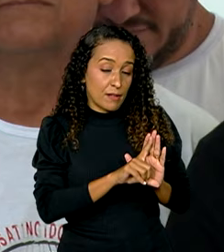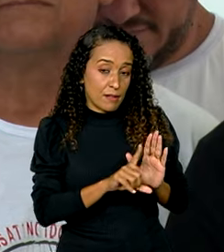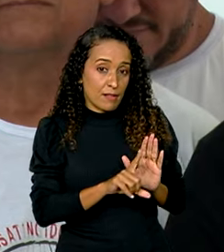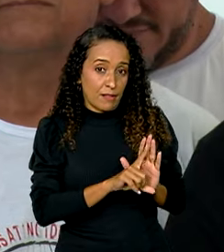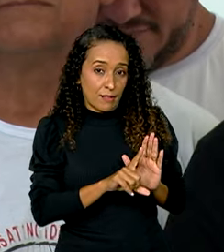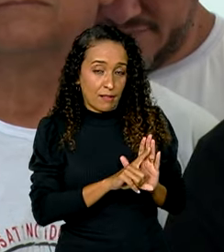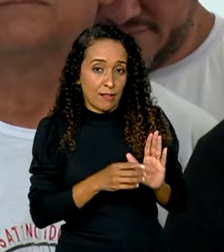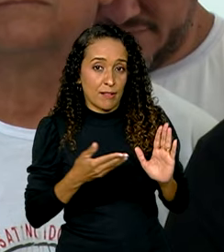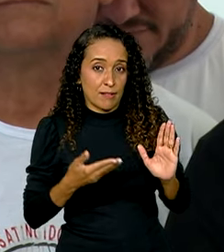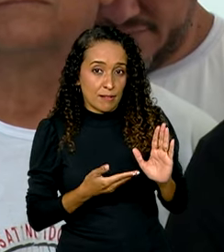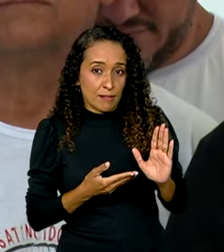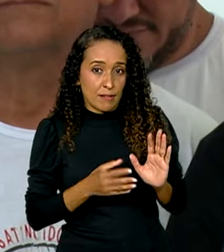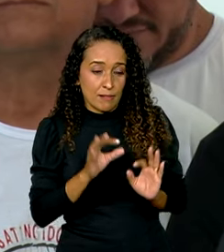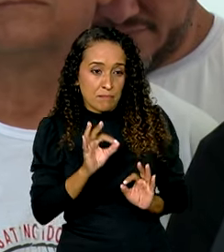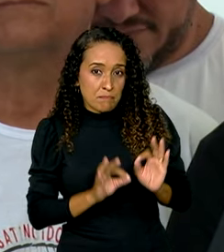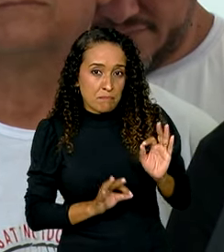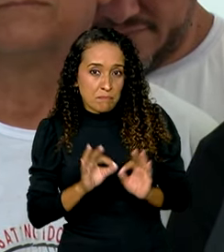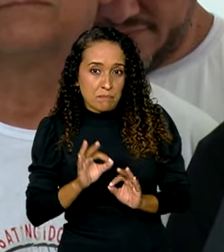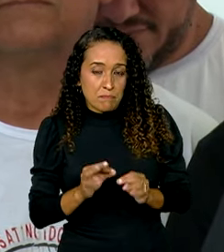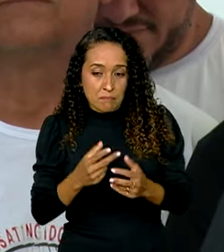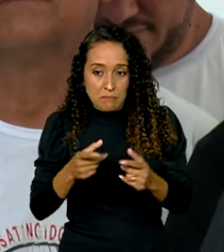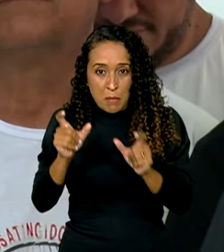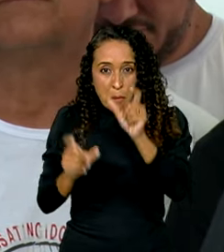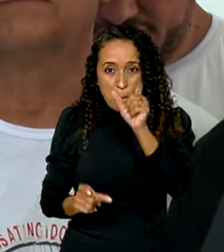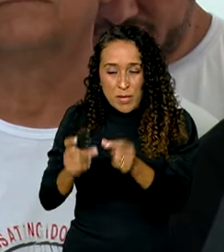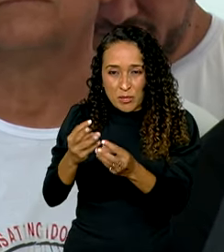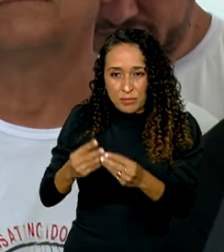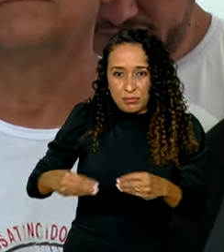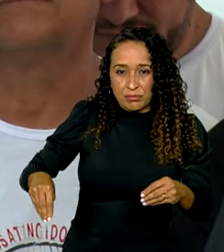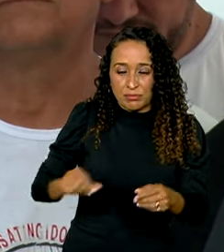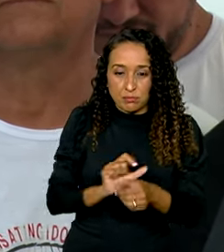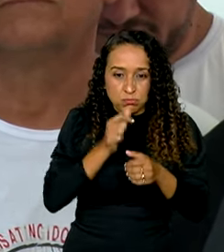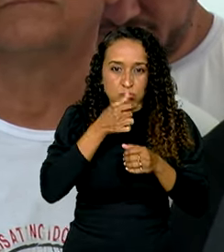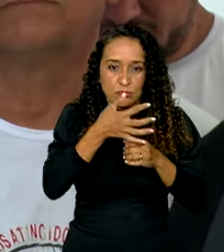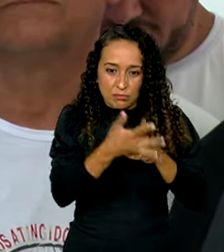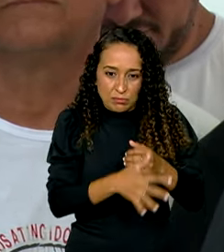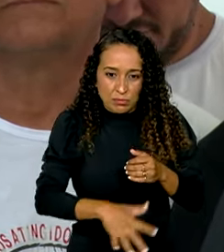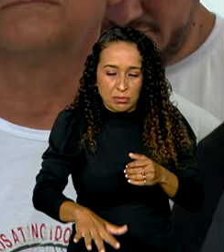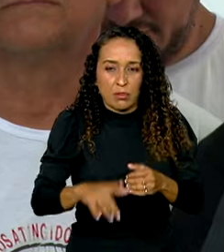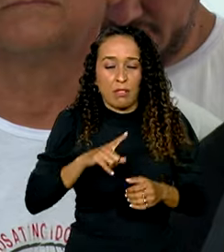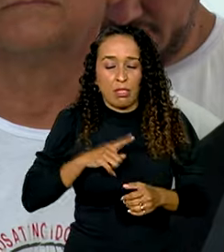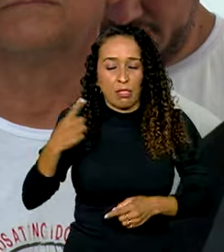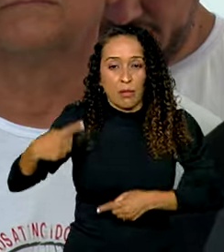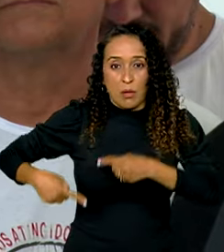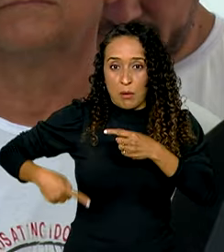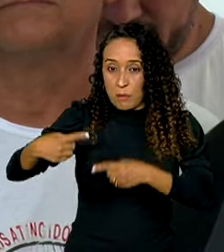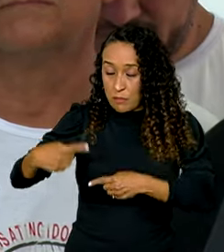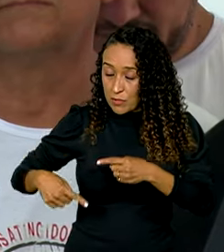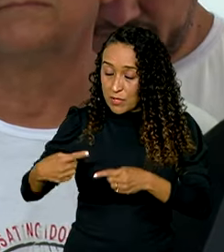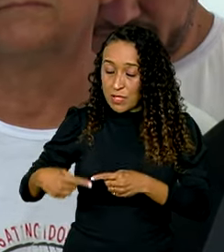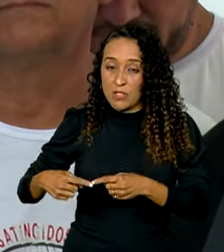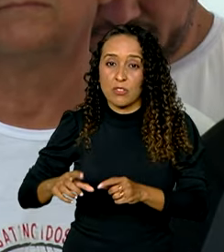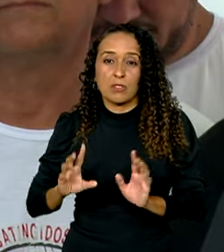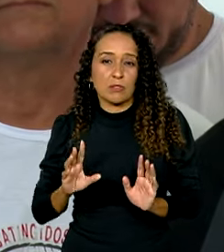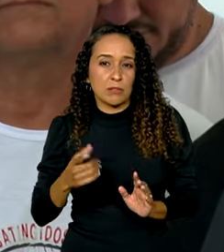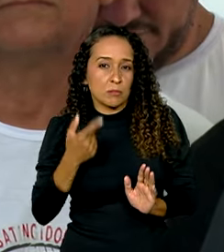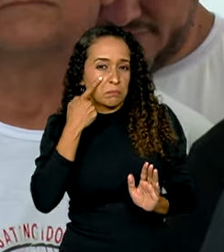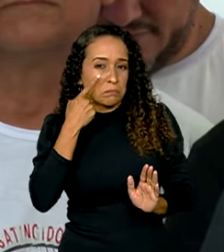que trata dos atingidos por barragem, que tem uma política que